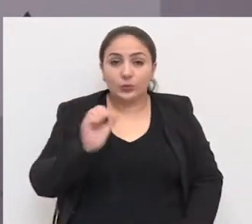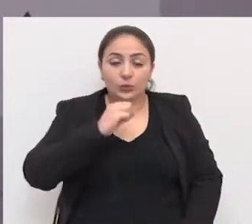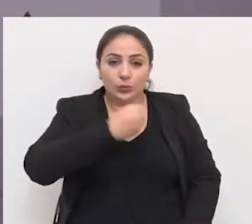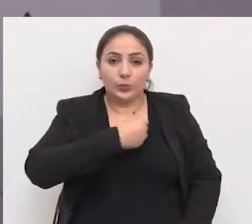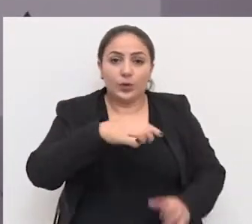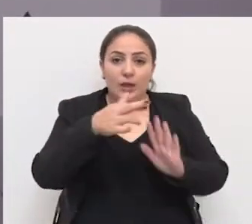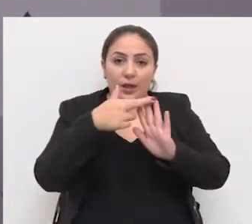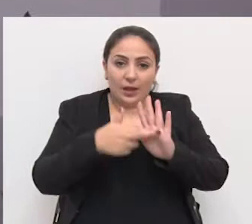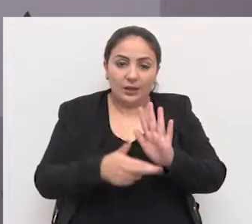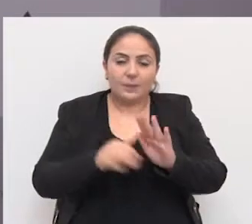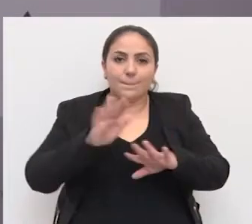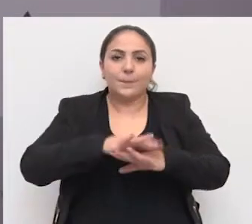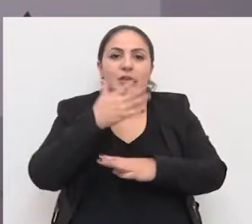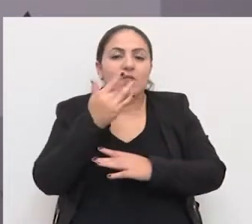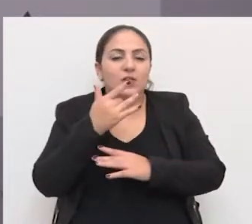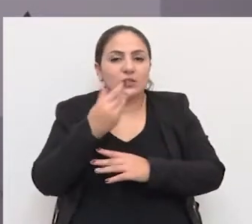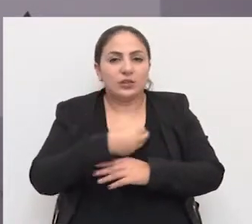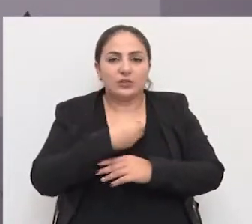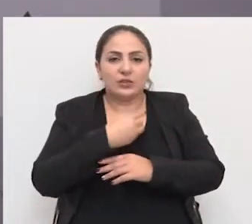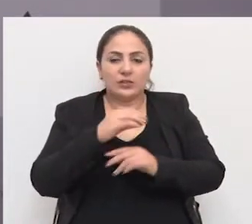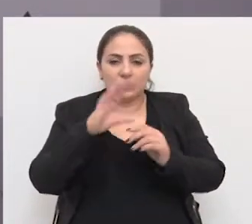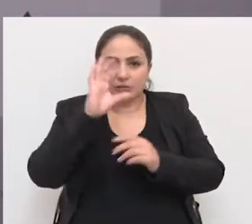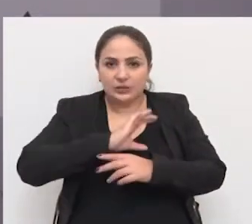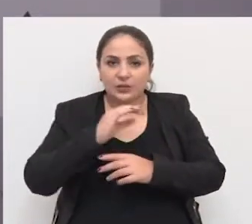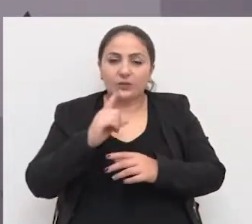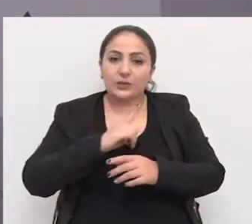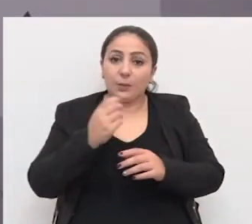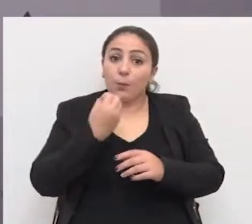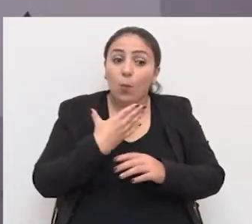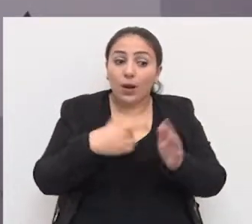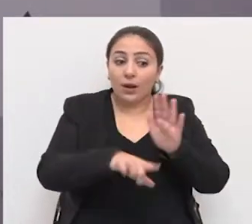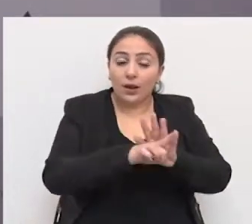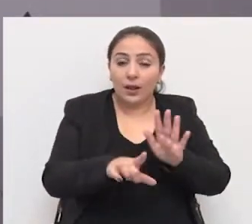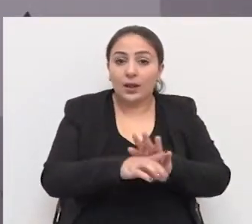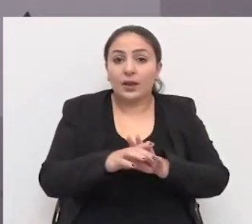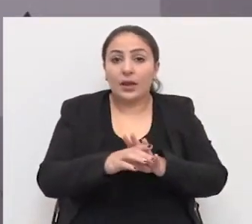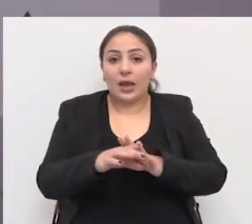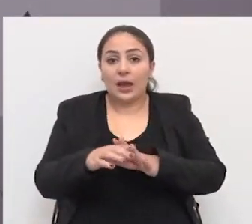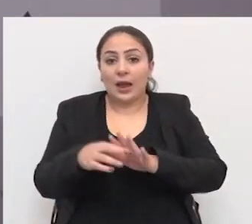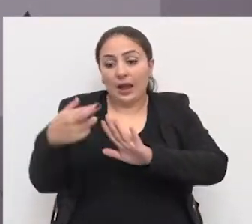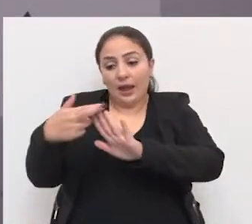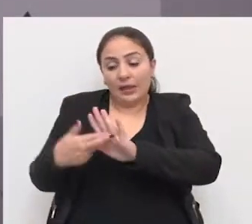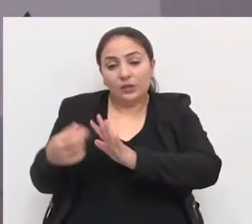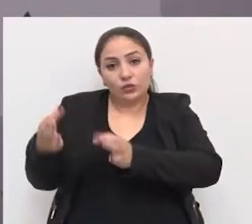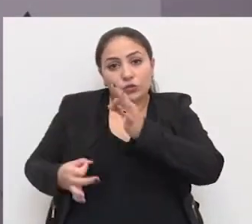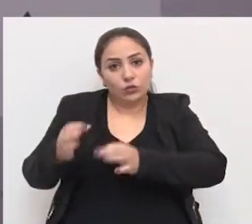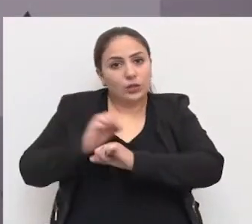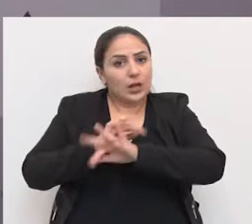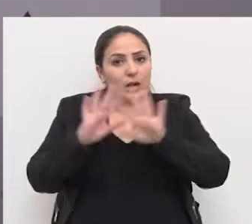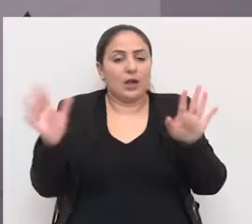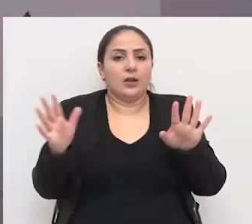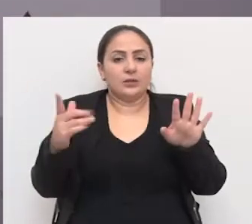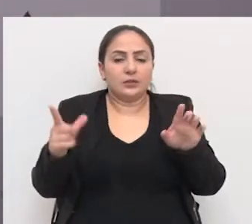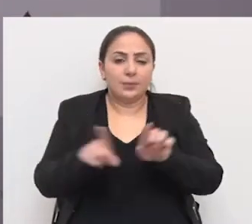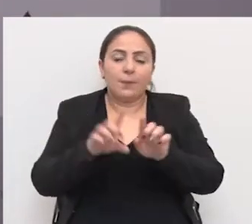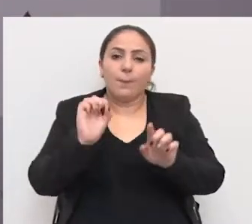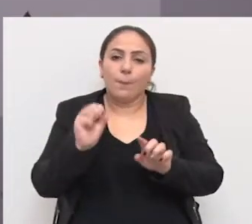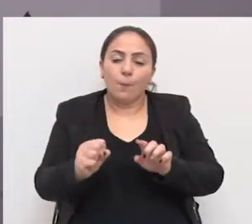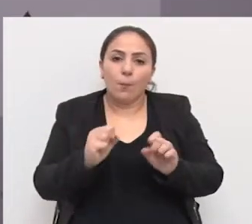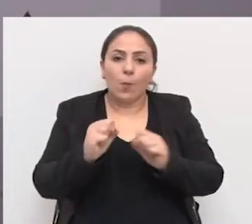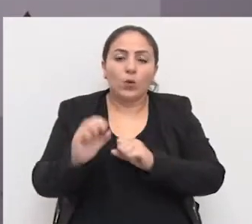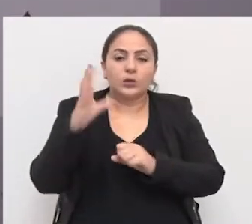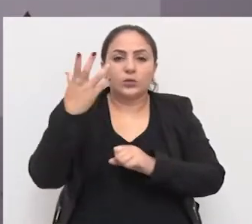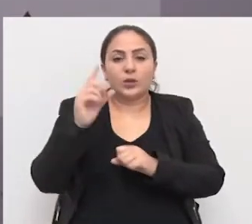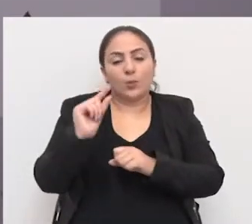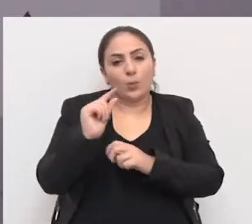mais fácil ficará a vida do cidadão. Nós precisamos ter boas leis, um ordenamento jurídico enxuto, racional, seguro, e isso, é claro, só pode